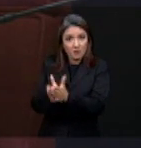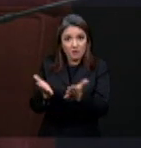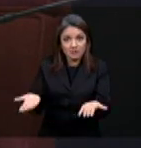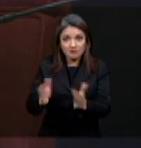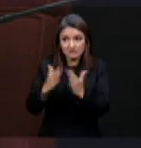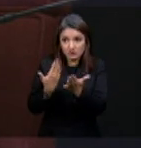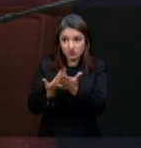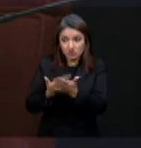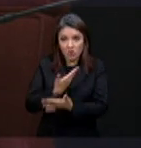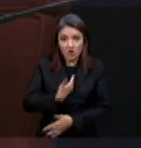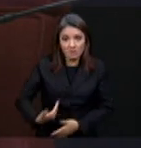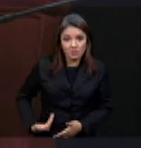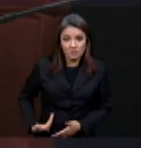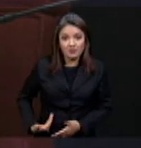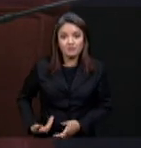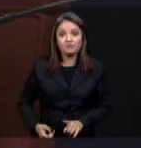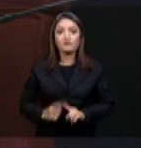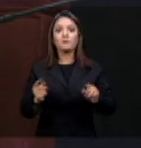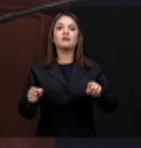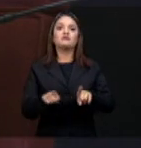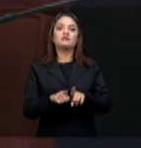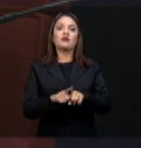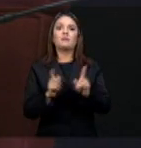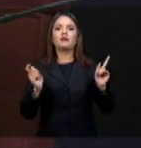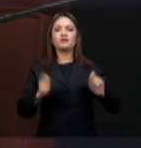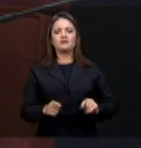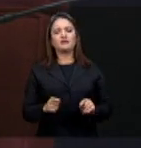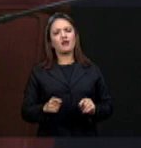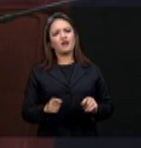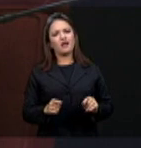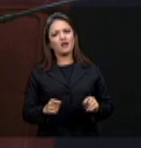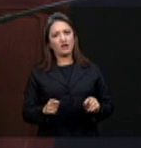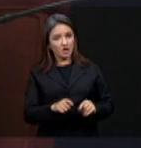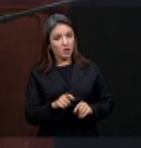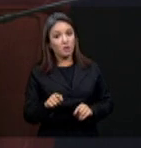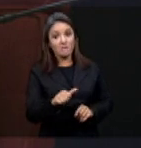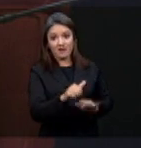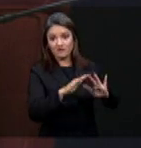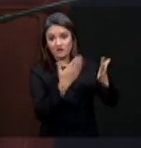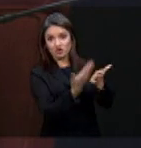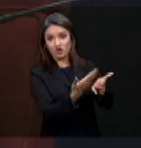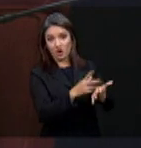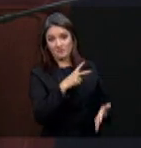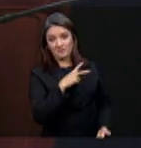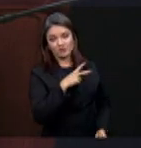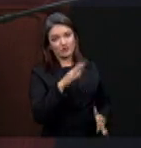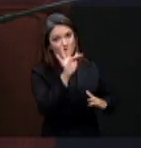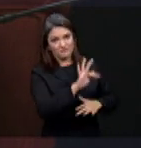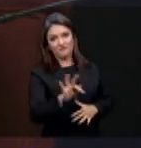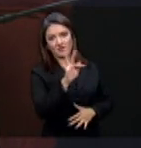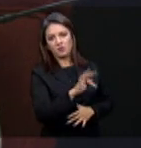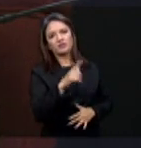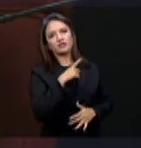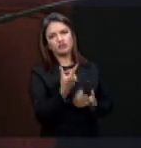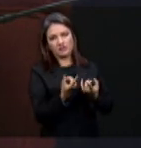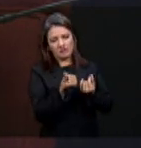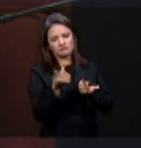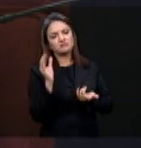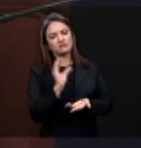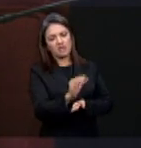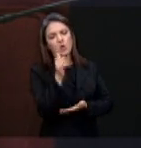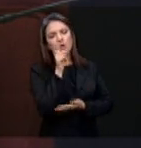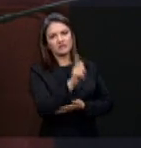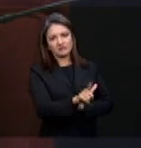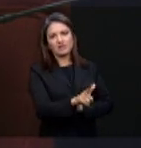e ao mesmo tempo gera um incentivo fiscal um benefício para entidades particulares então nós estamos falando de recursos